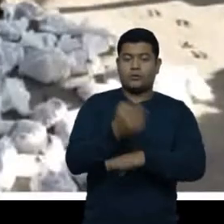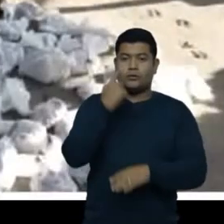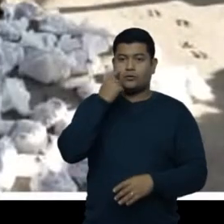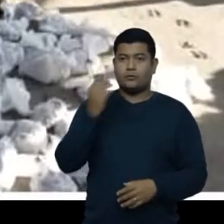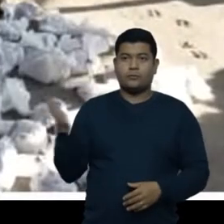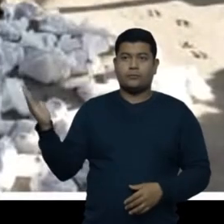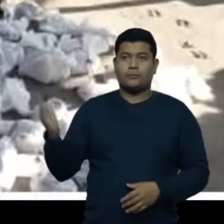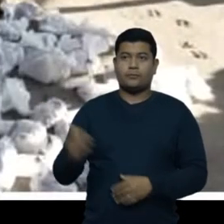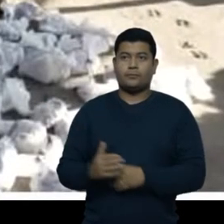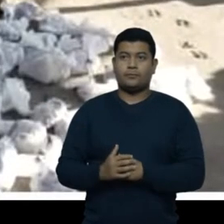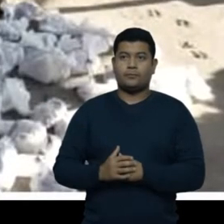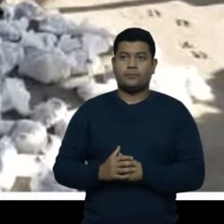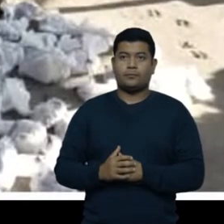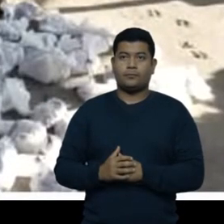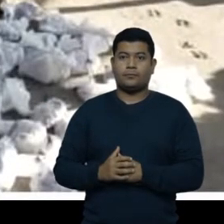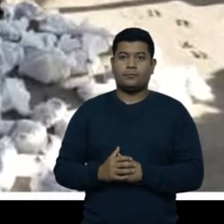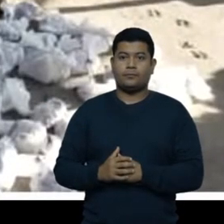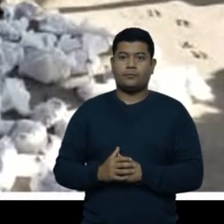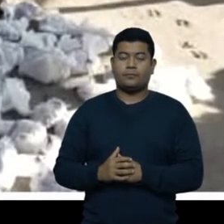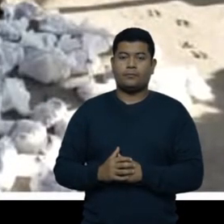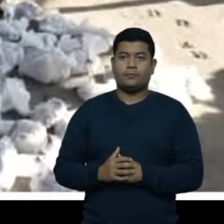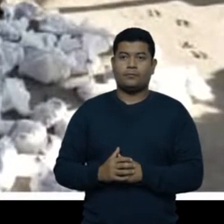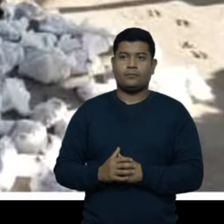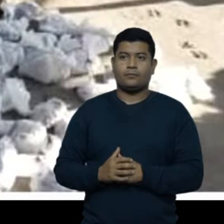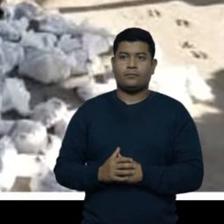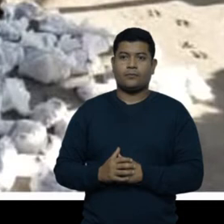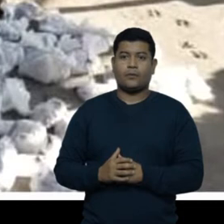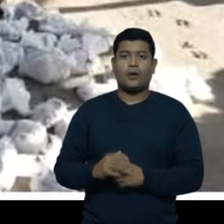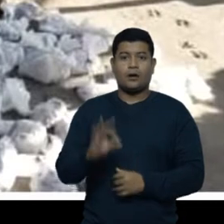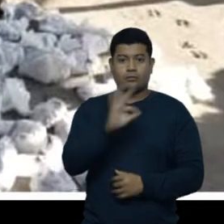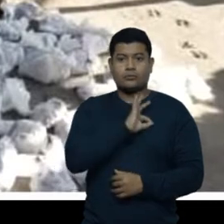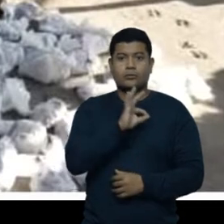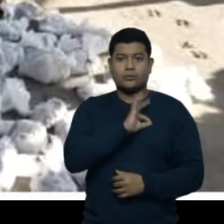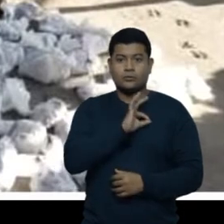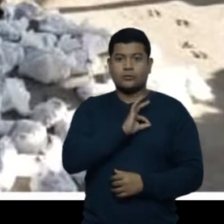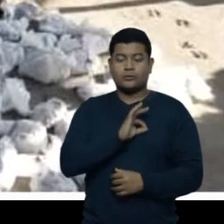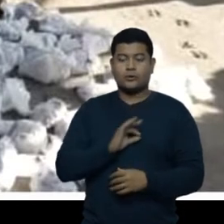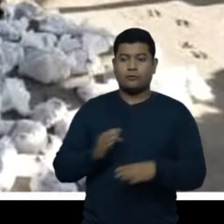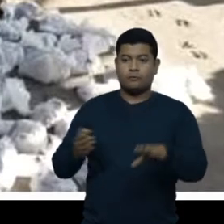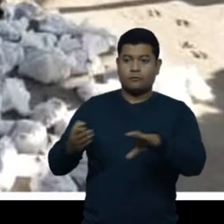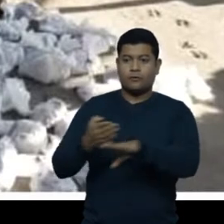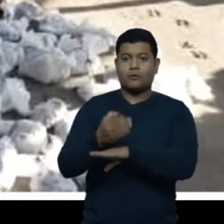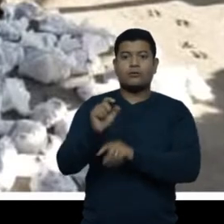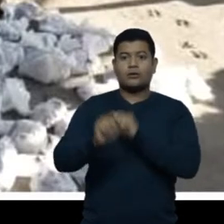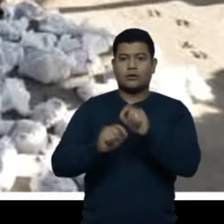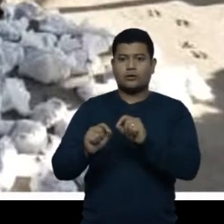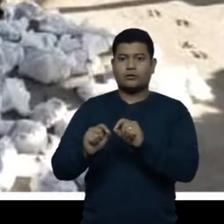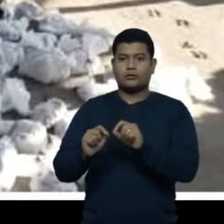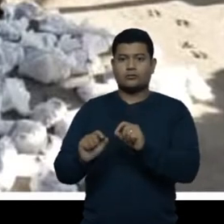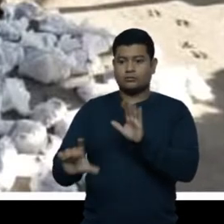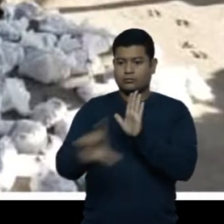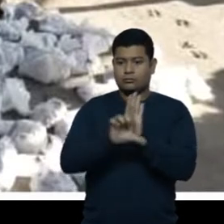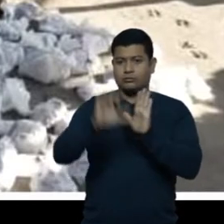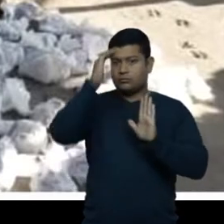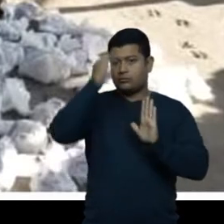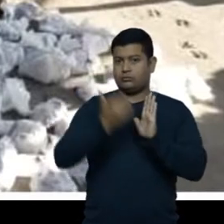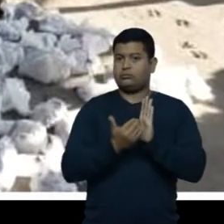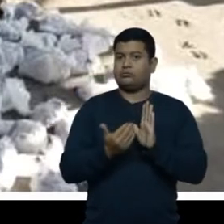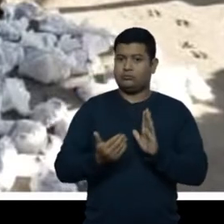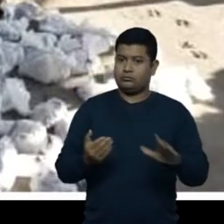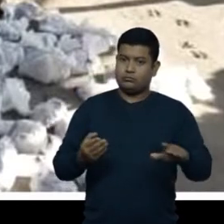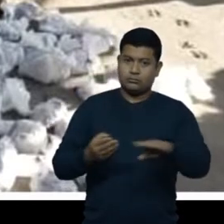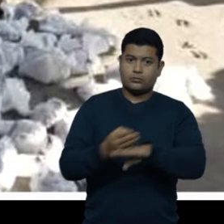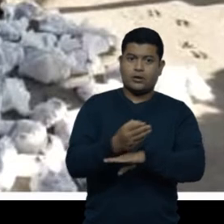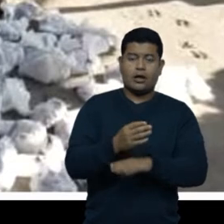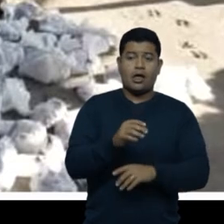a foto aí. Ó, a polícia vai cumprir a lei. Aí é cidadão